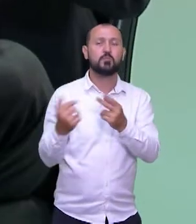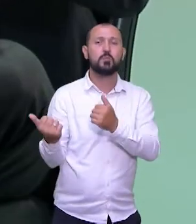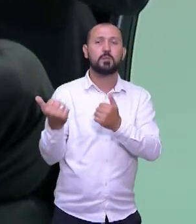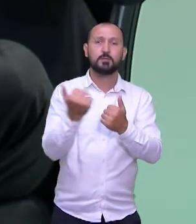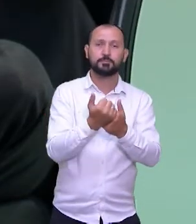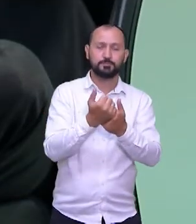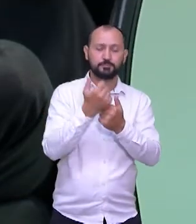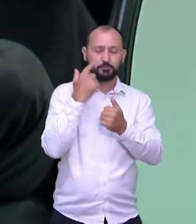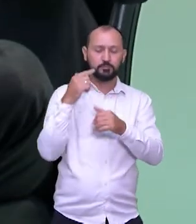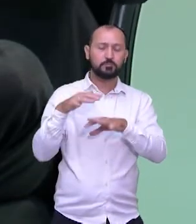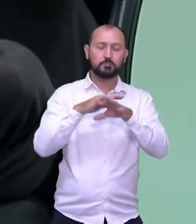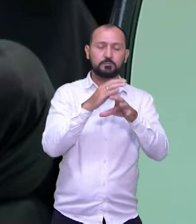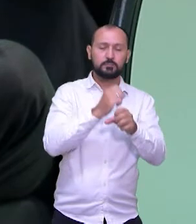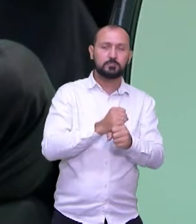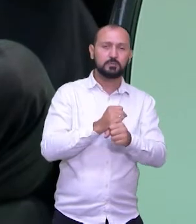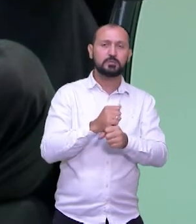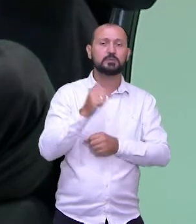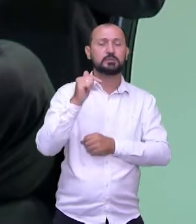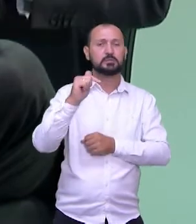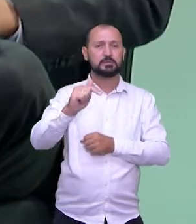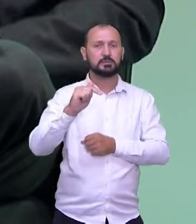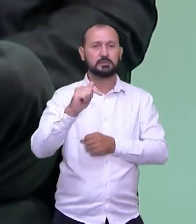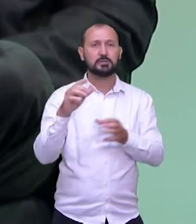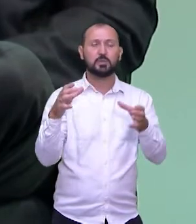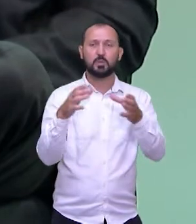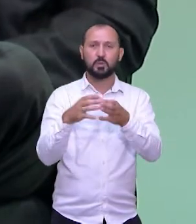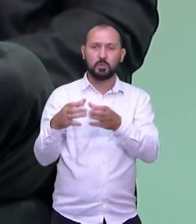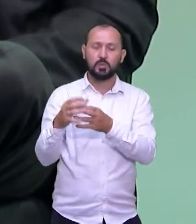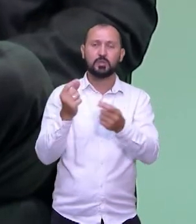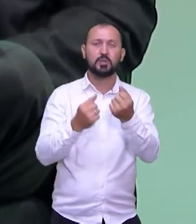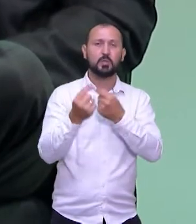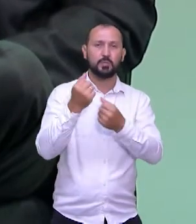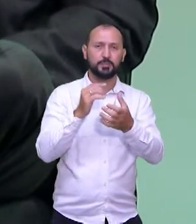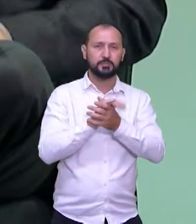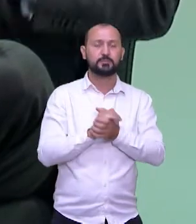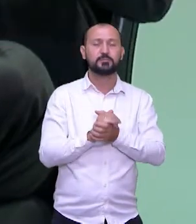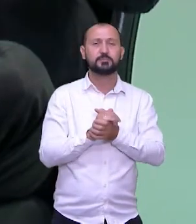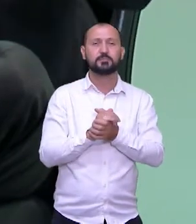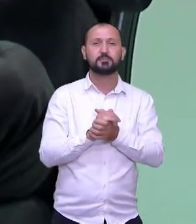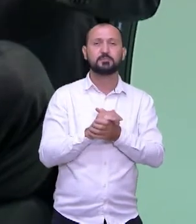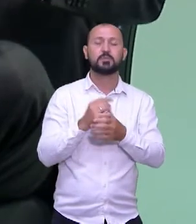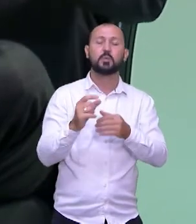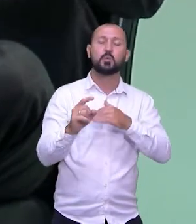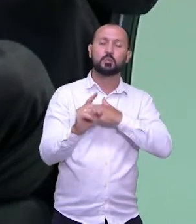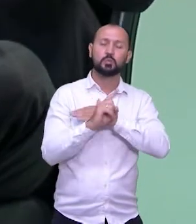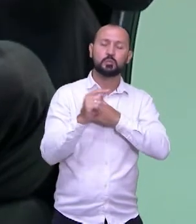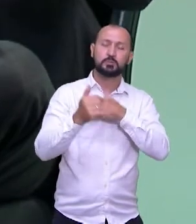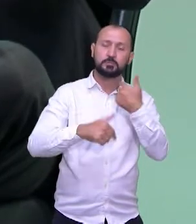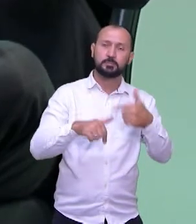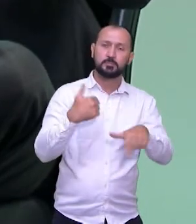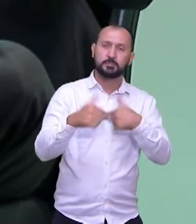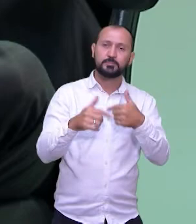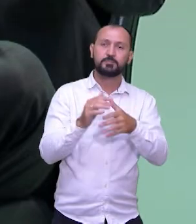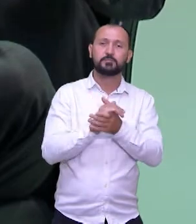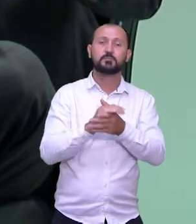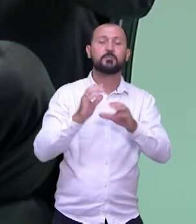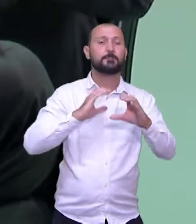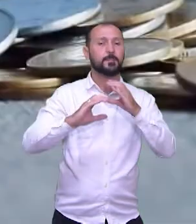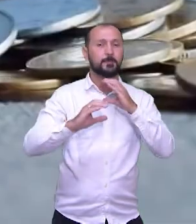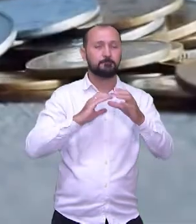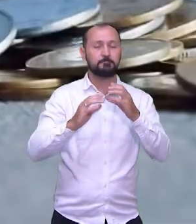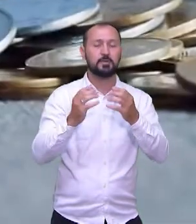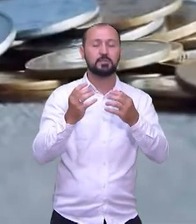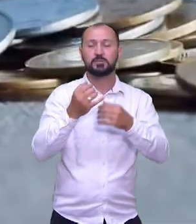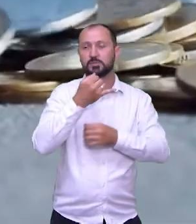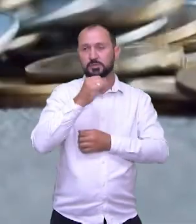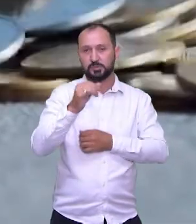segundo momento, equacionar os 7 segmentos que nós temos na nossa economia. Setor de serviço, né, que pega